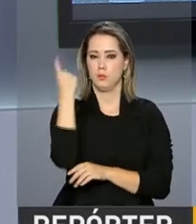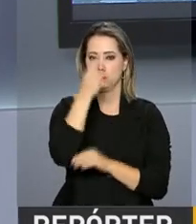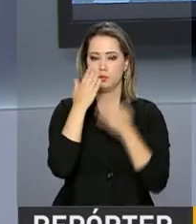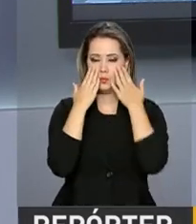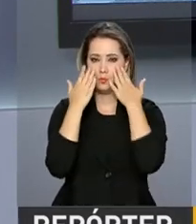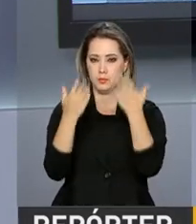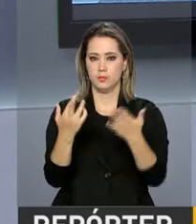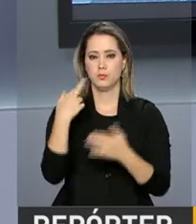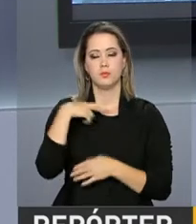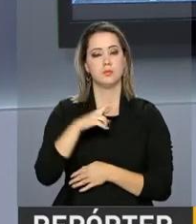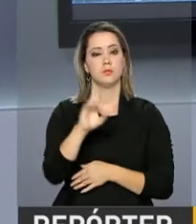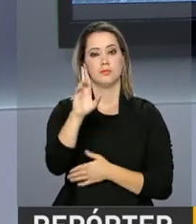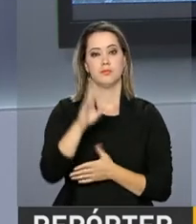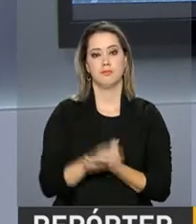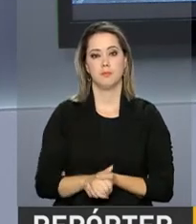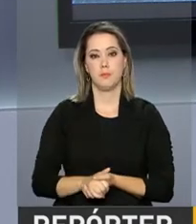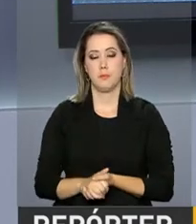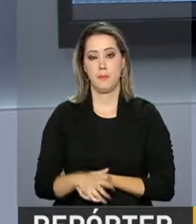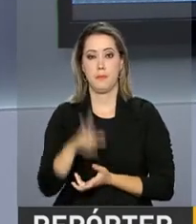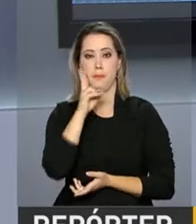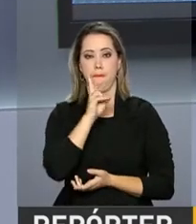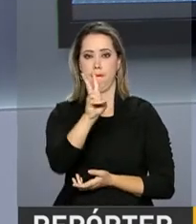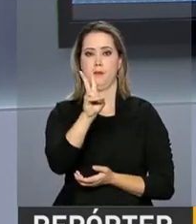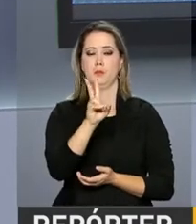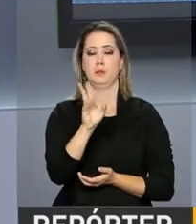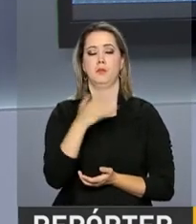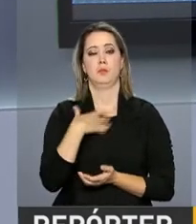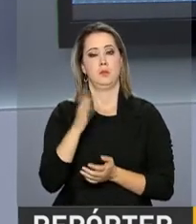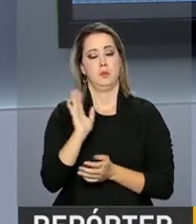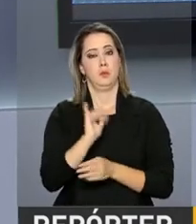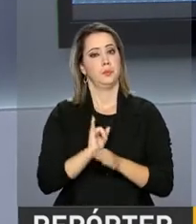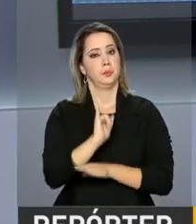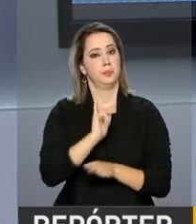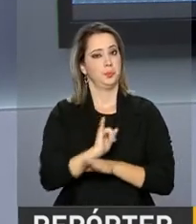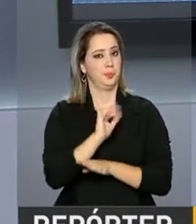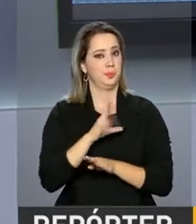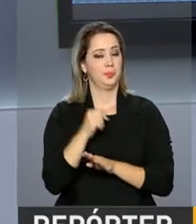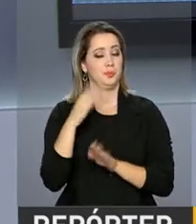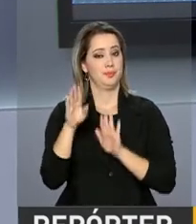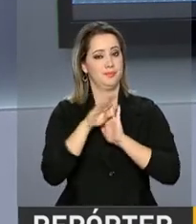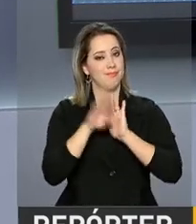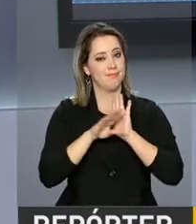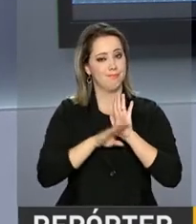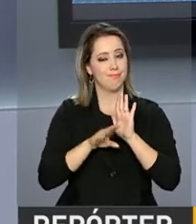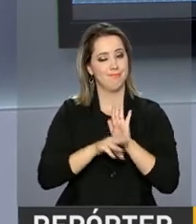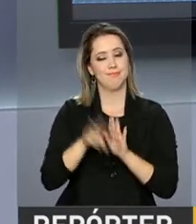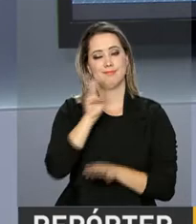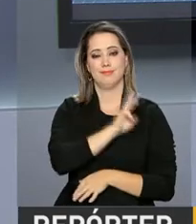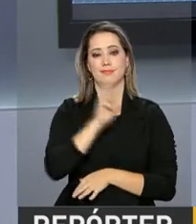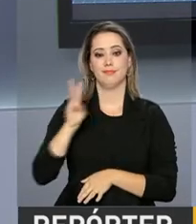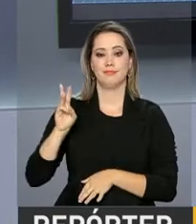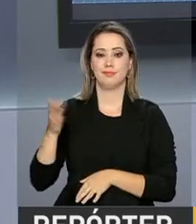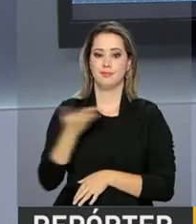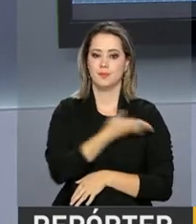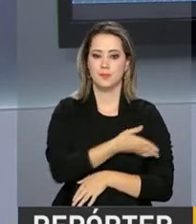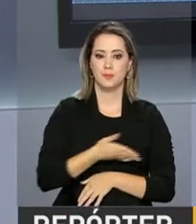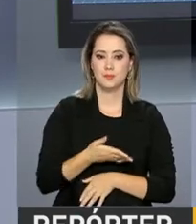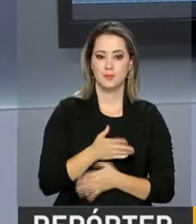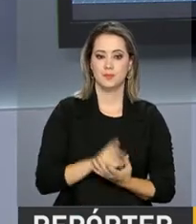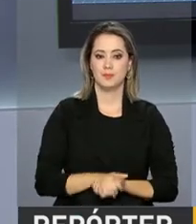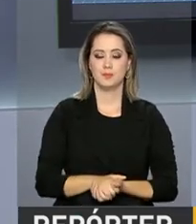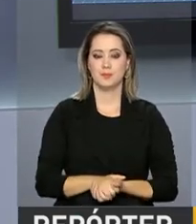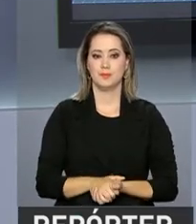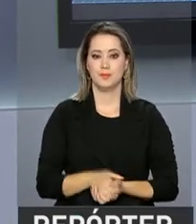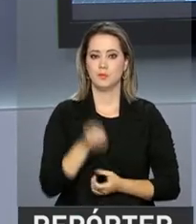numa próxima edição do Repórter NBR. Você pode rever as reportagens no YouTube. E toda a programação também está em nossa página na